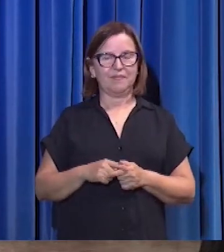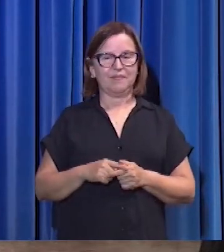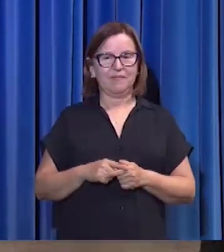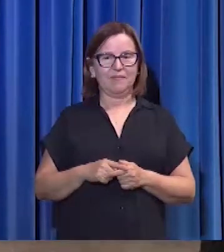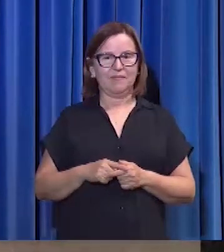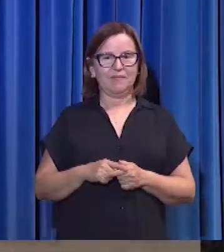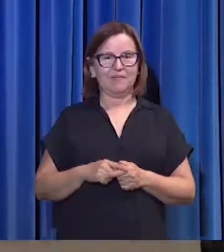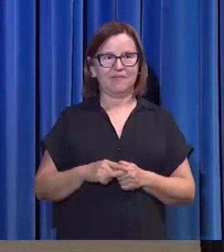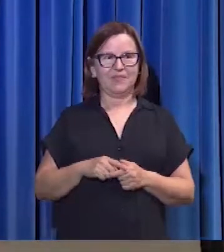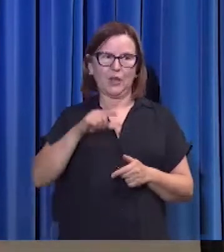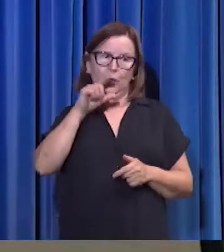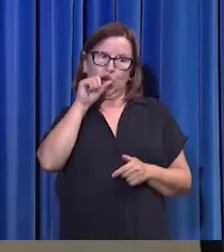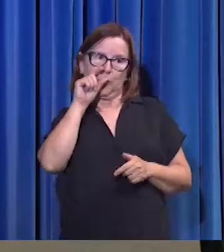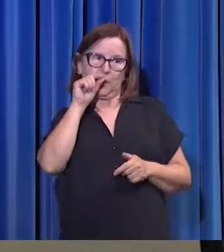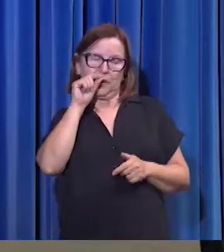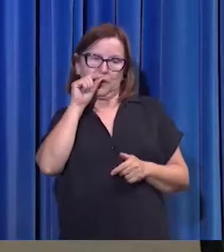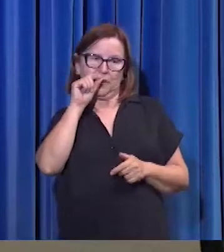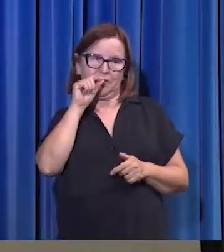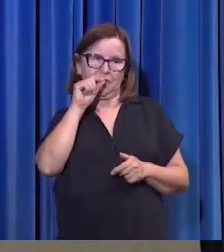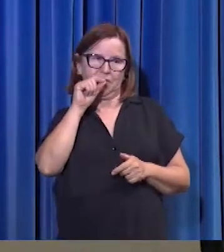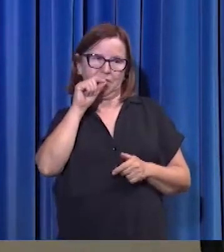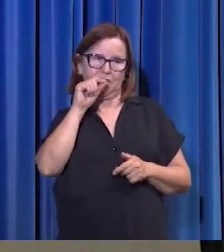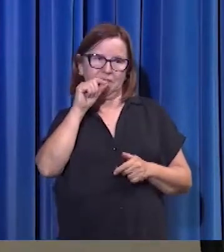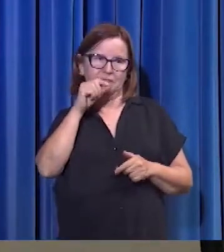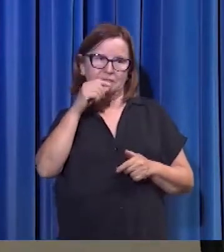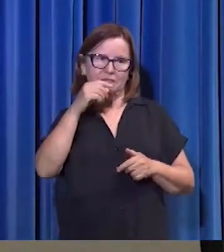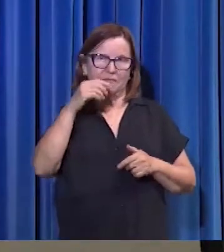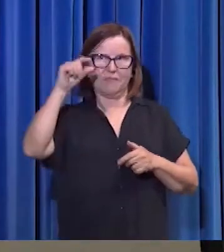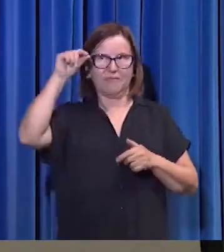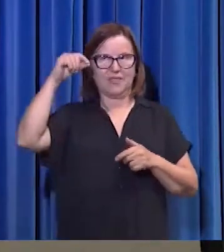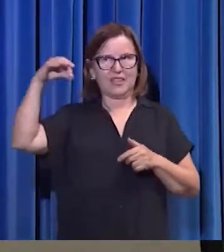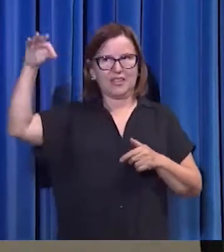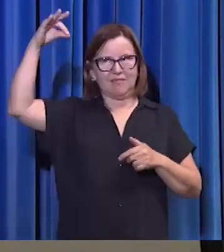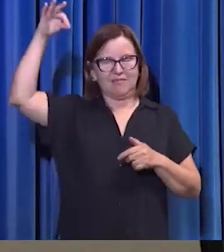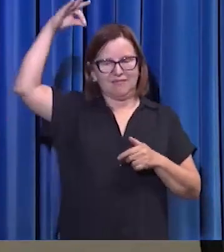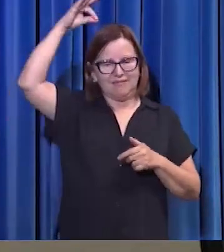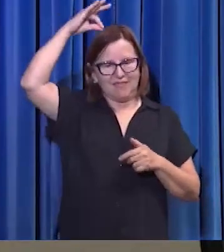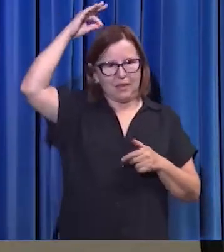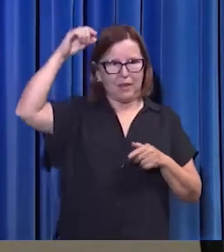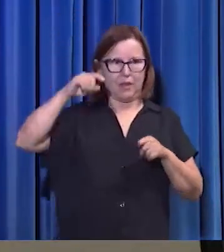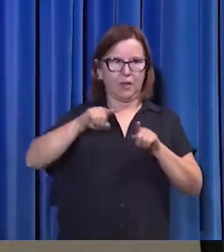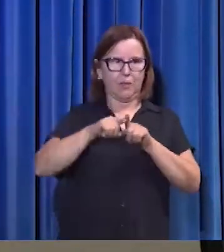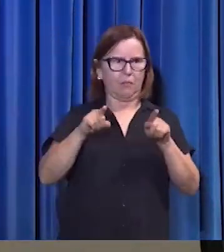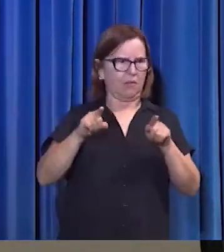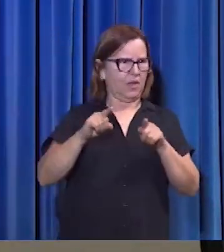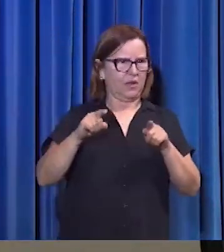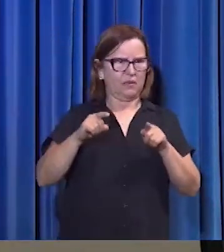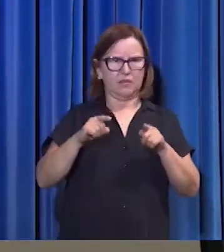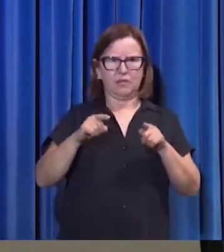O passarinho pode pousar na minha cabeça, ele só não pode fazer ninho.